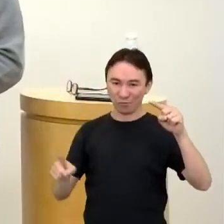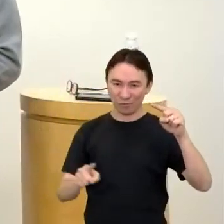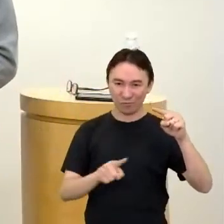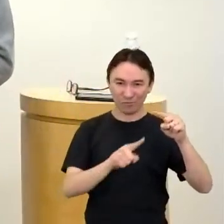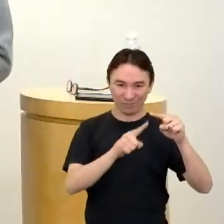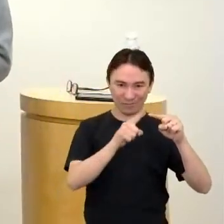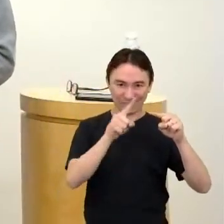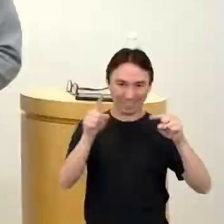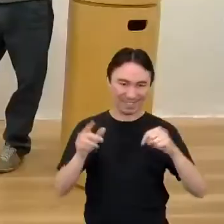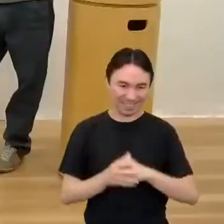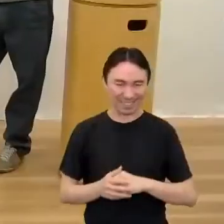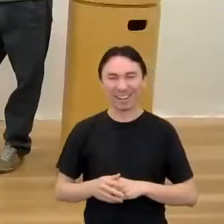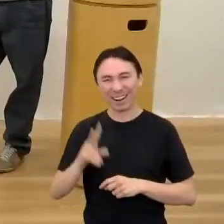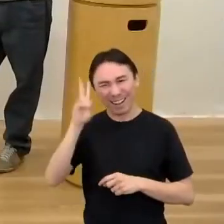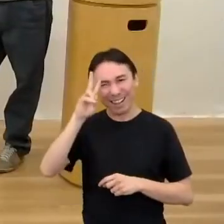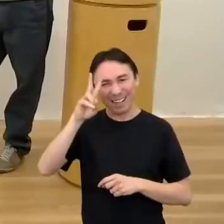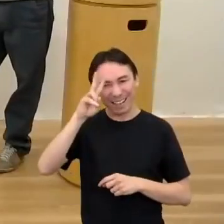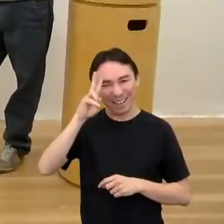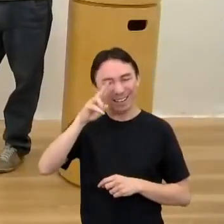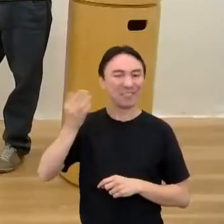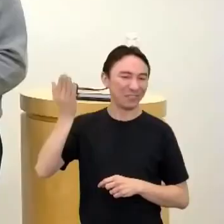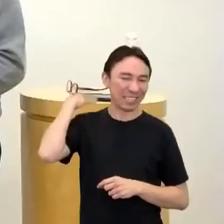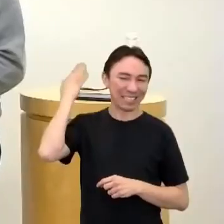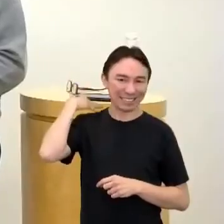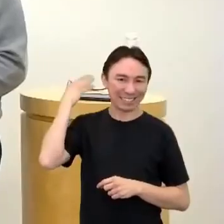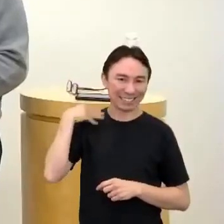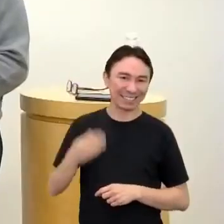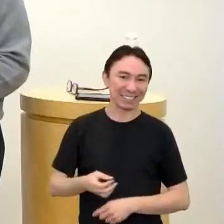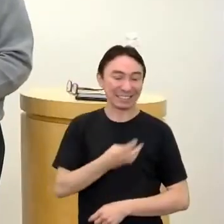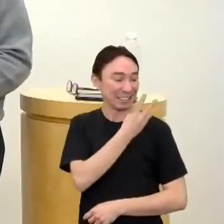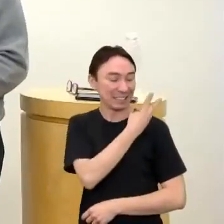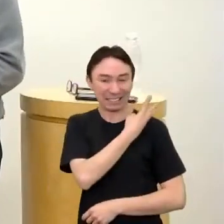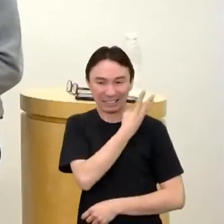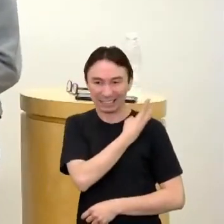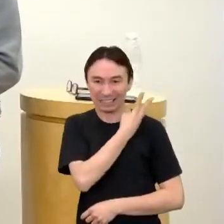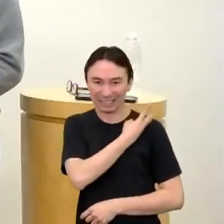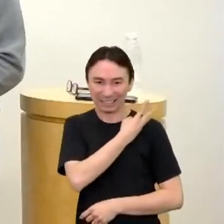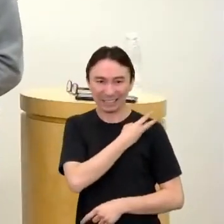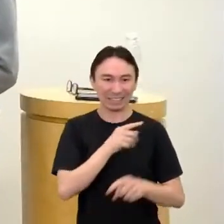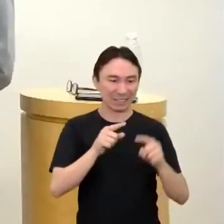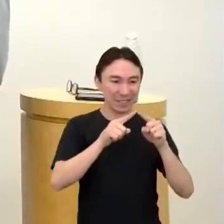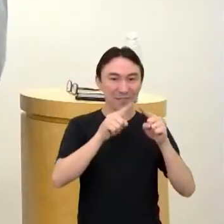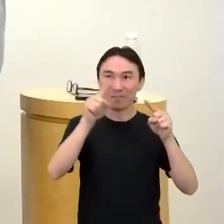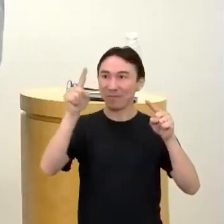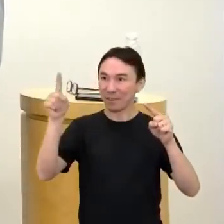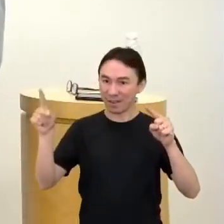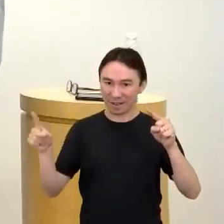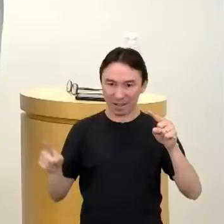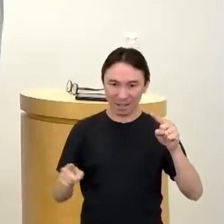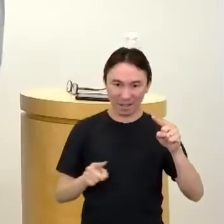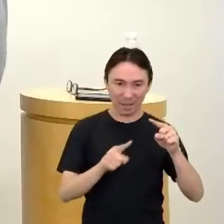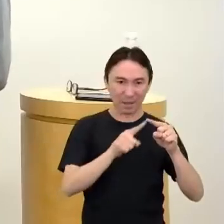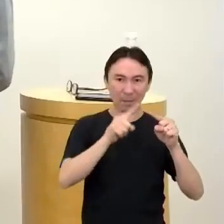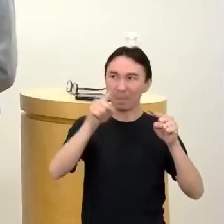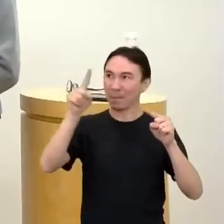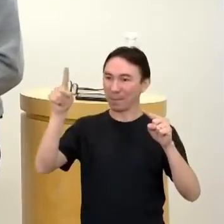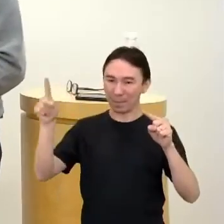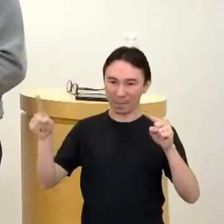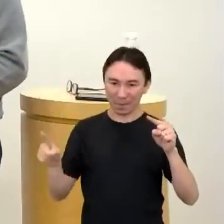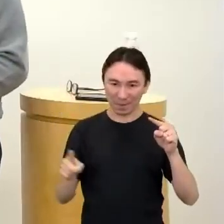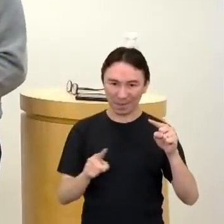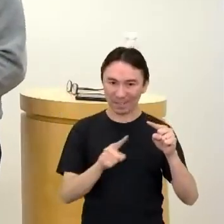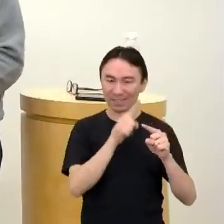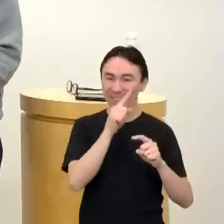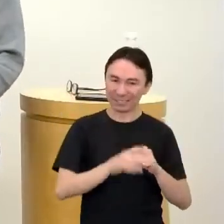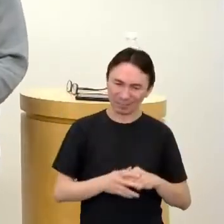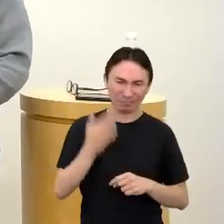né? Os tempos lá de ensino médio, a elipse, figura muito, muito famosa aí, lá, trabalhada insistentemente